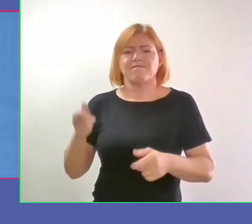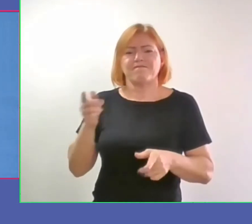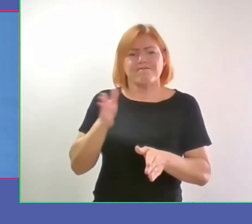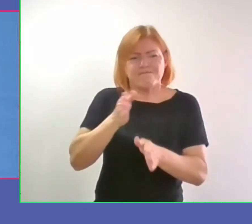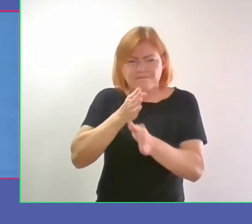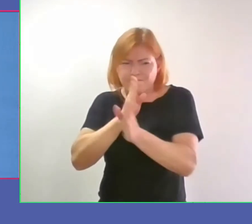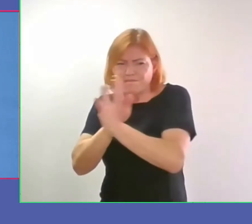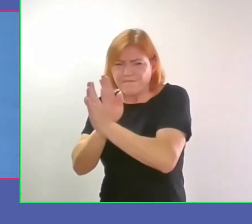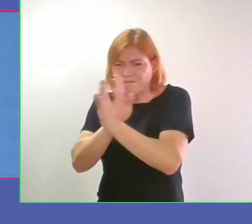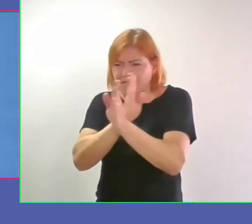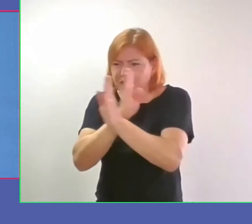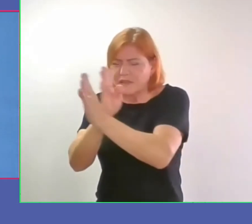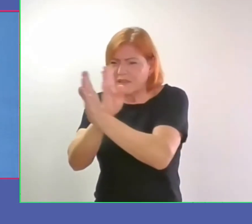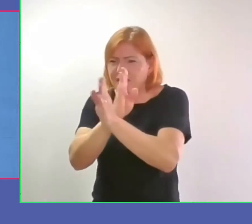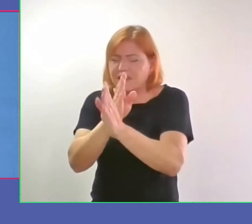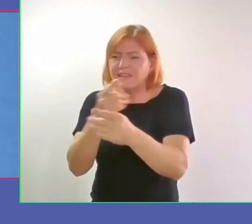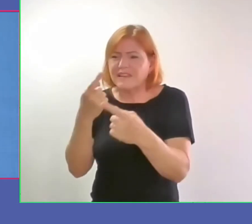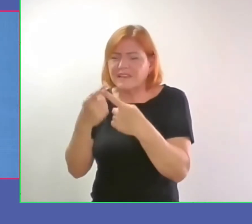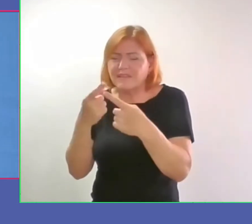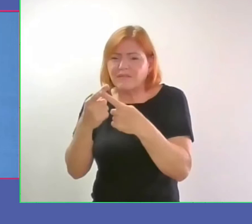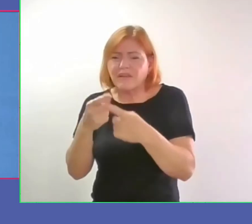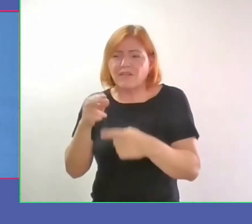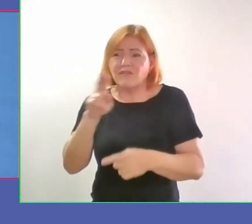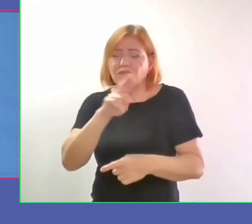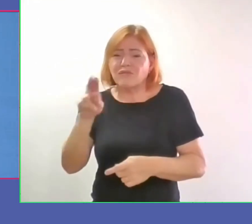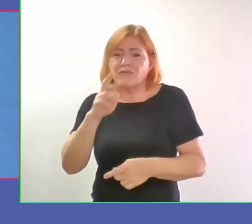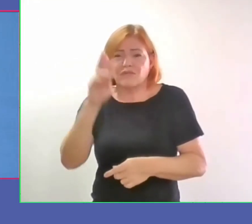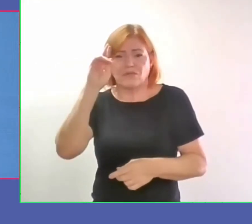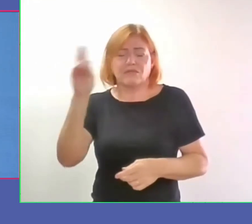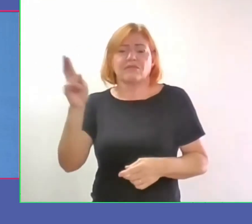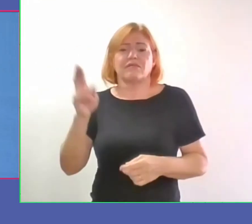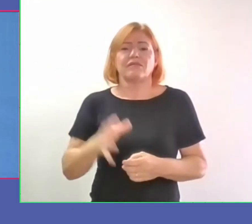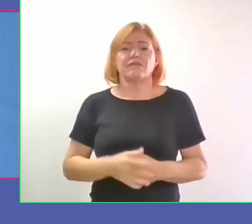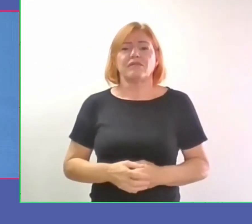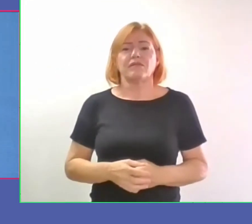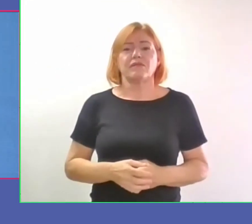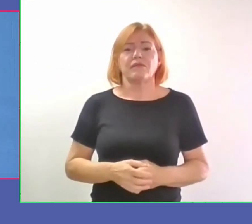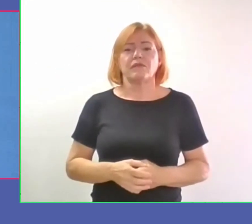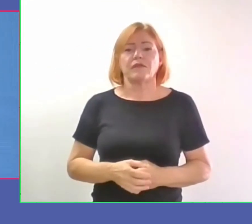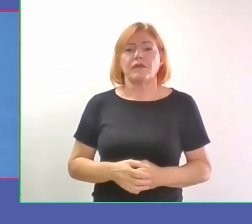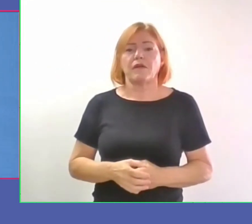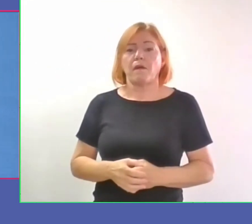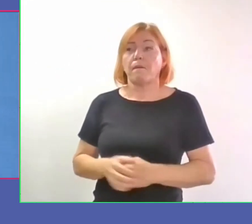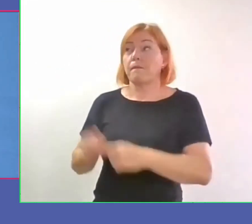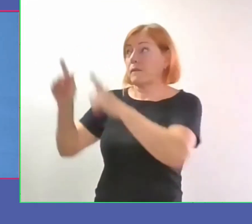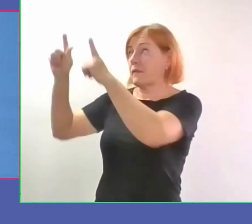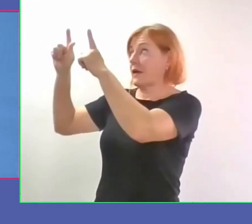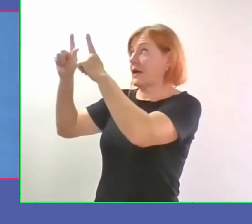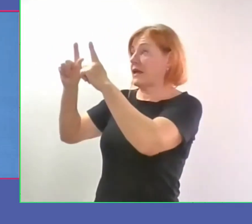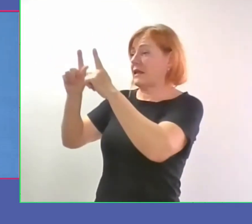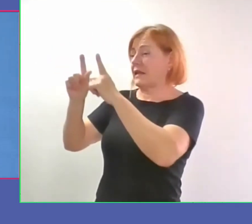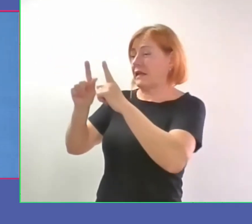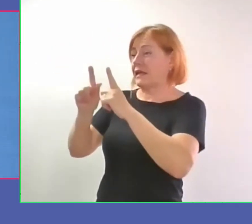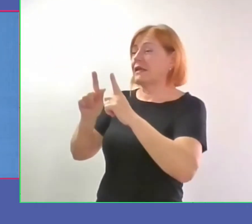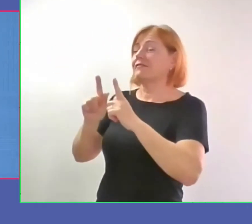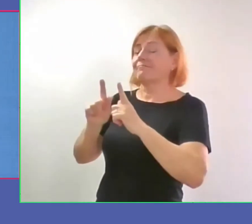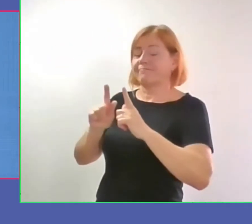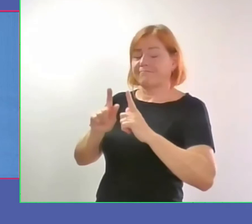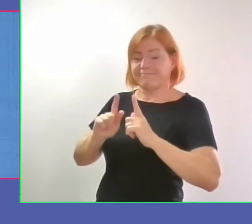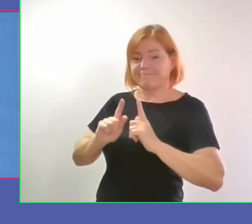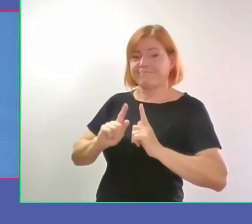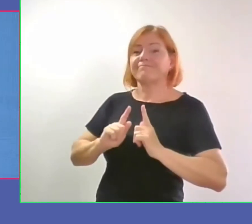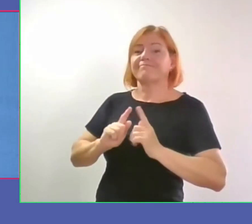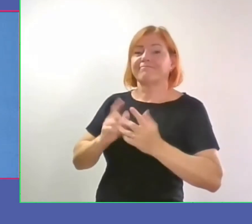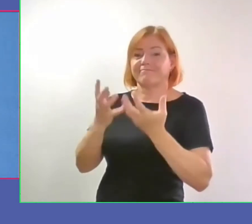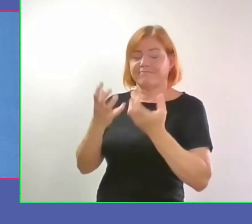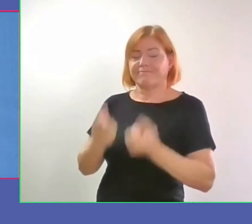grande é o galardão desses nos céus. Irmãos, a partir do capítulo 5 de